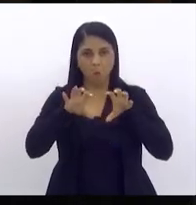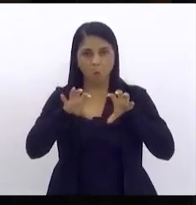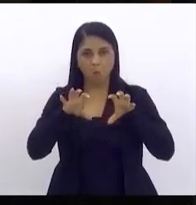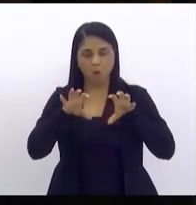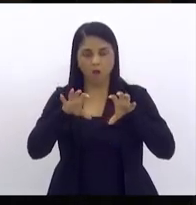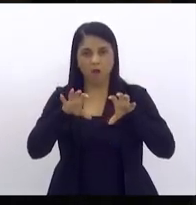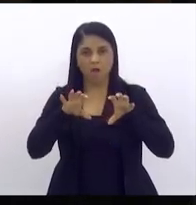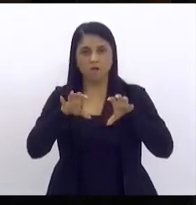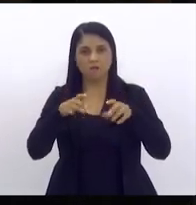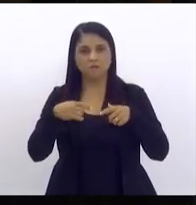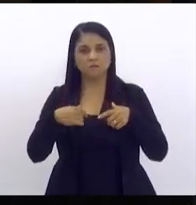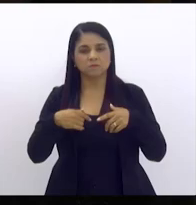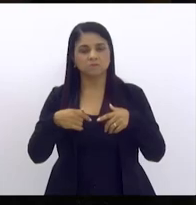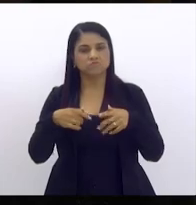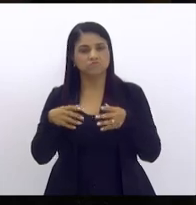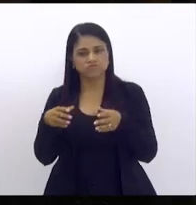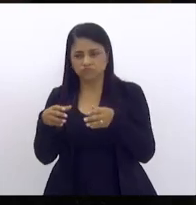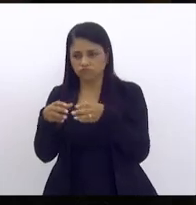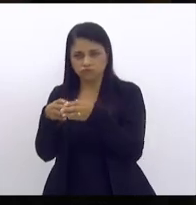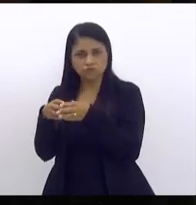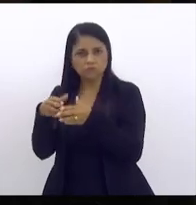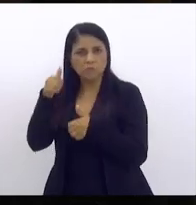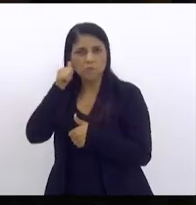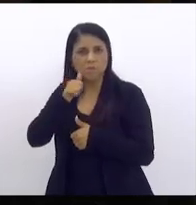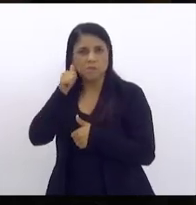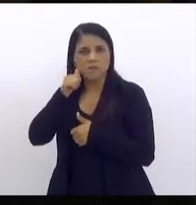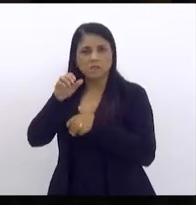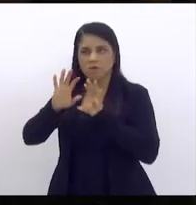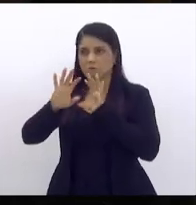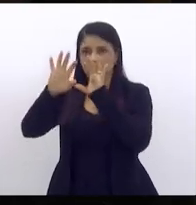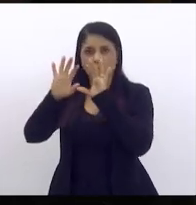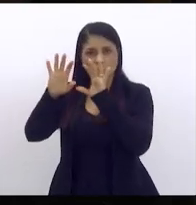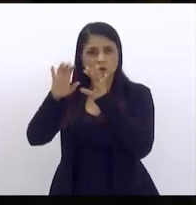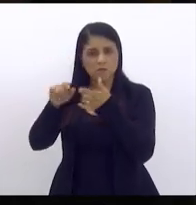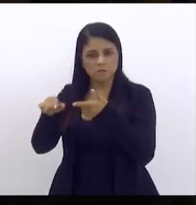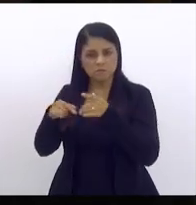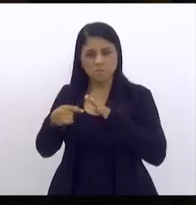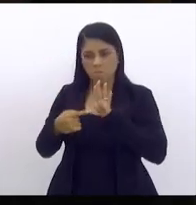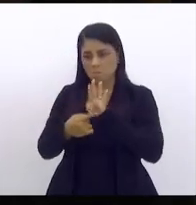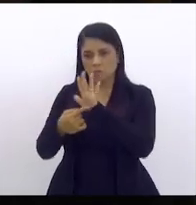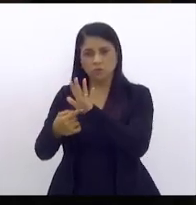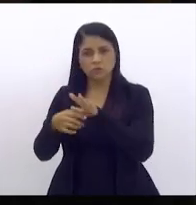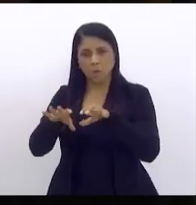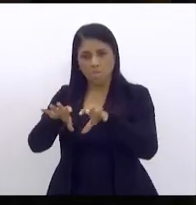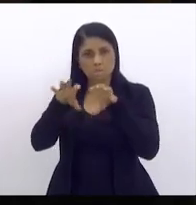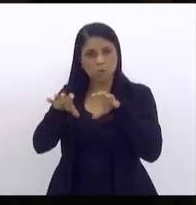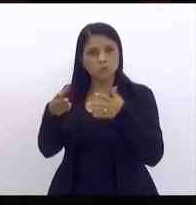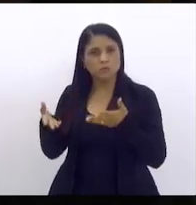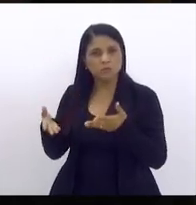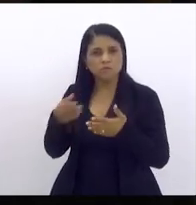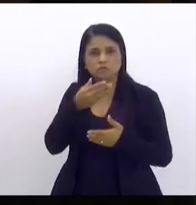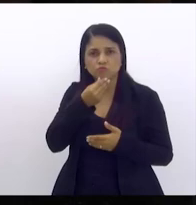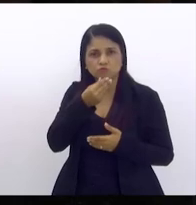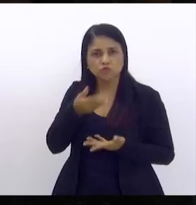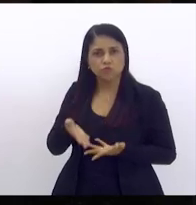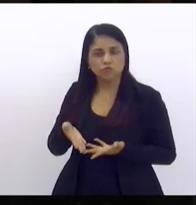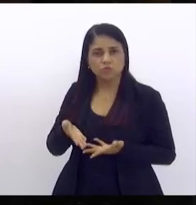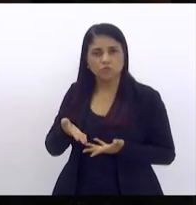vôlei, mas também o caráter, além do caráter misógino, machista,